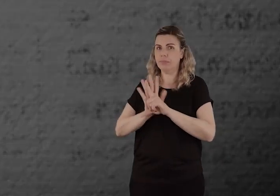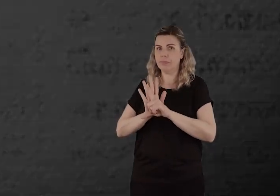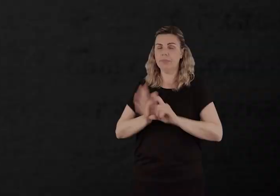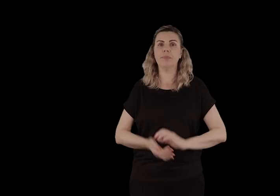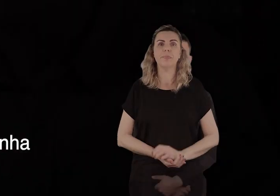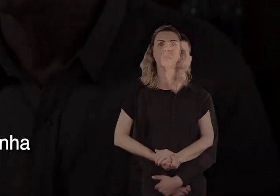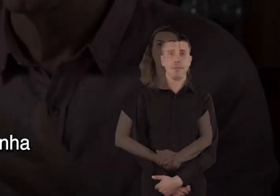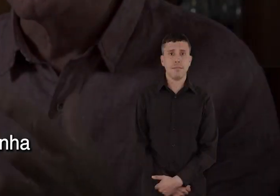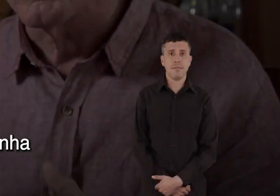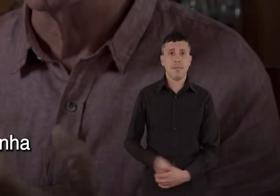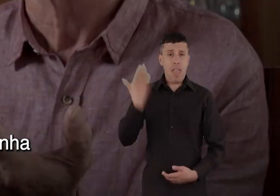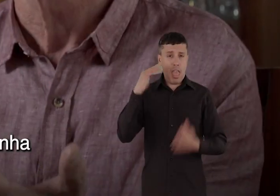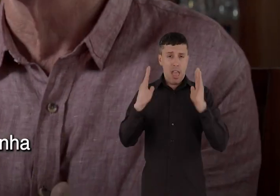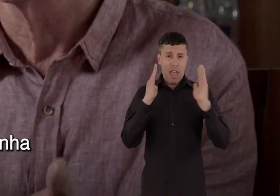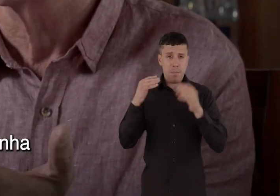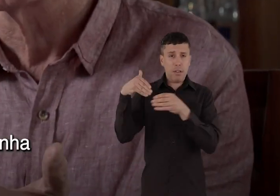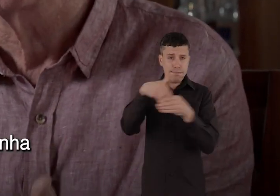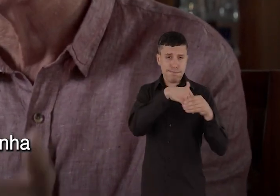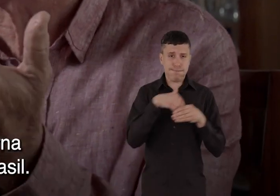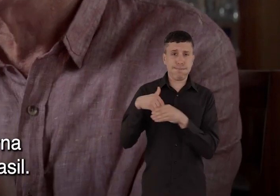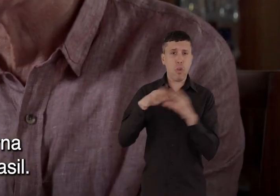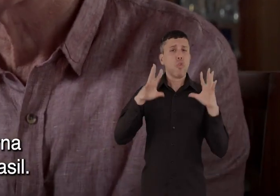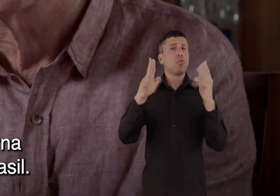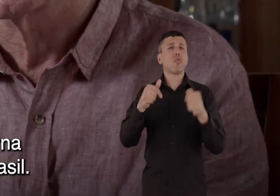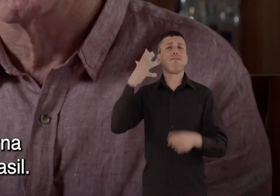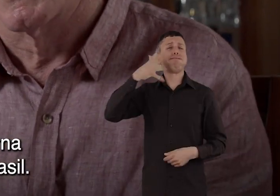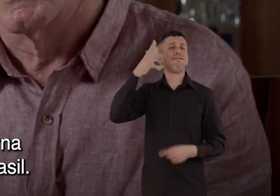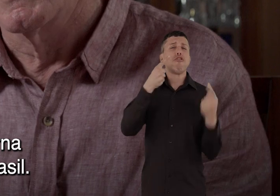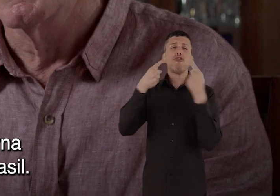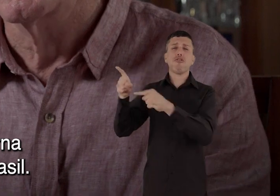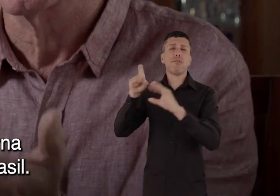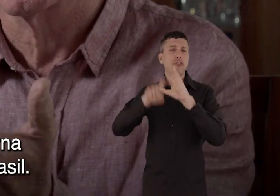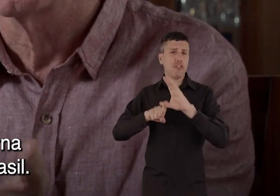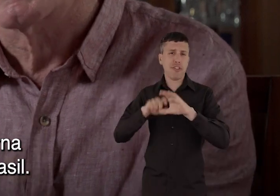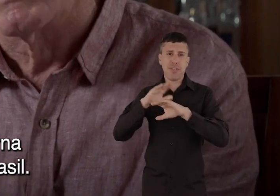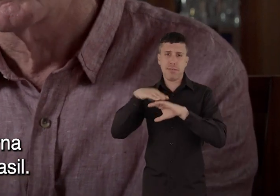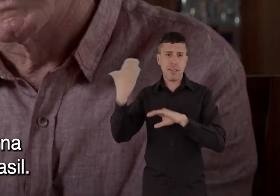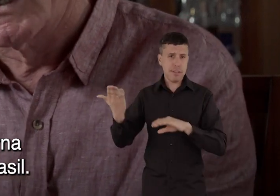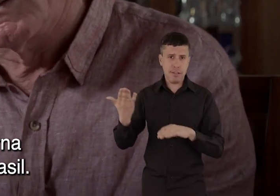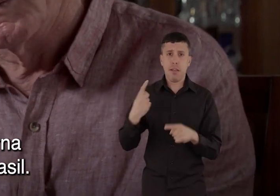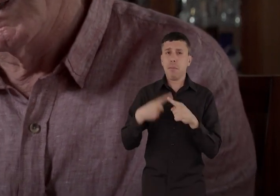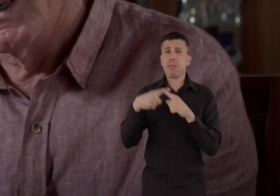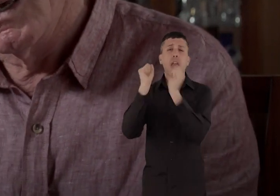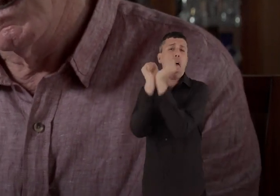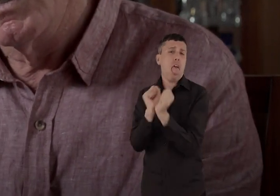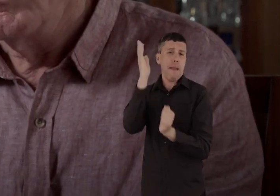lei. O discurso de campanha foi um discurso contra a dívida externa, que escravizava o